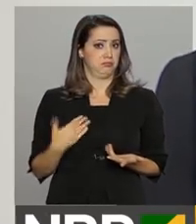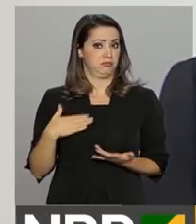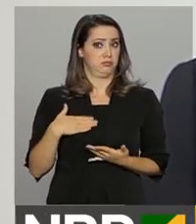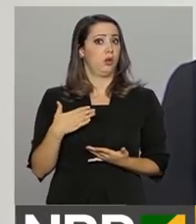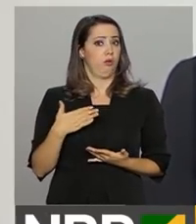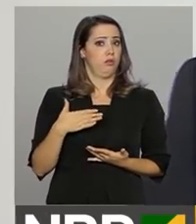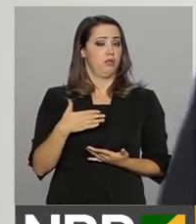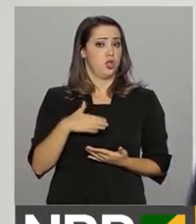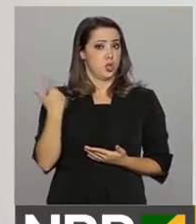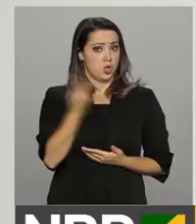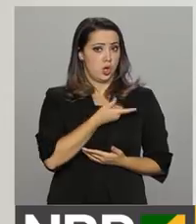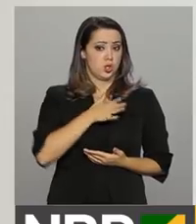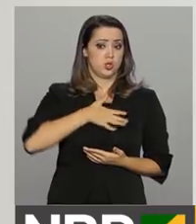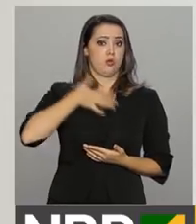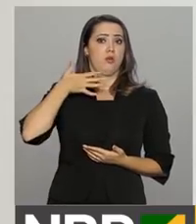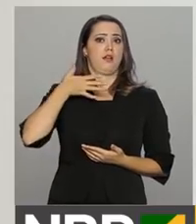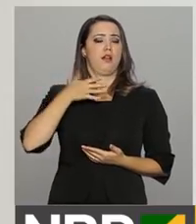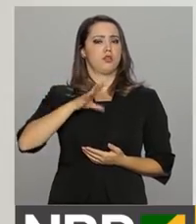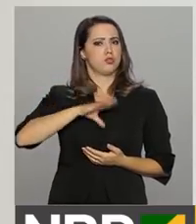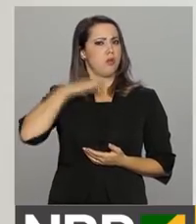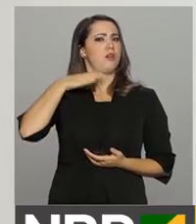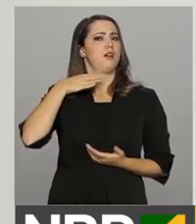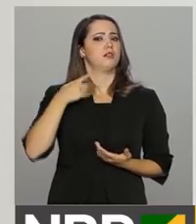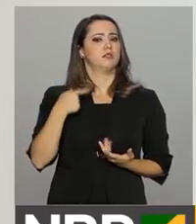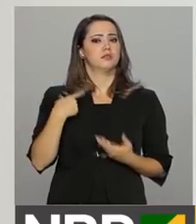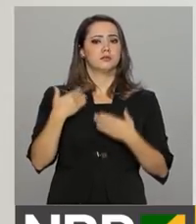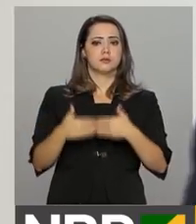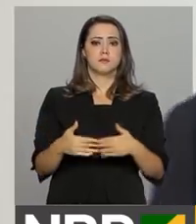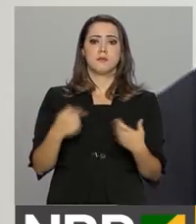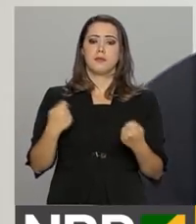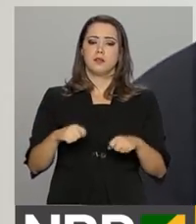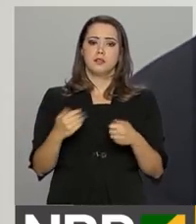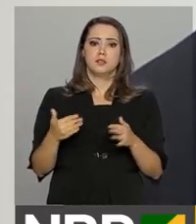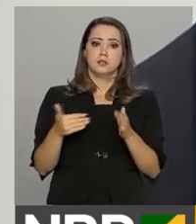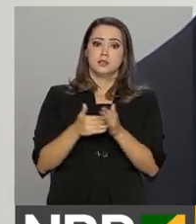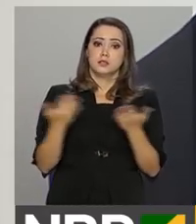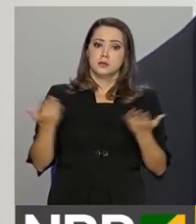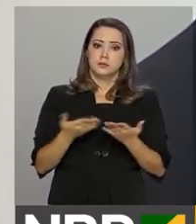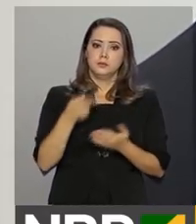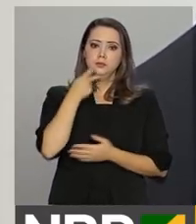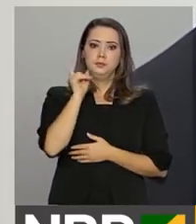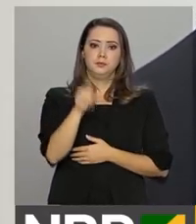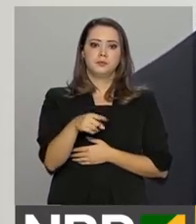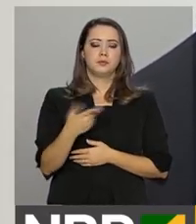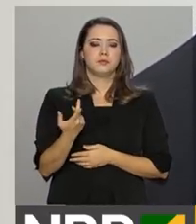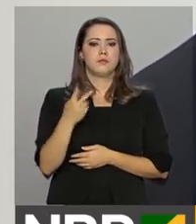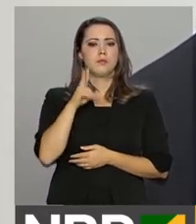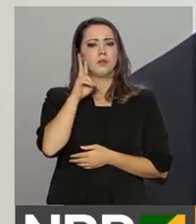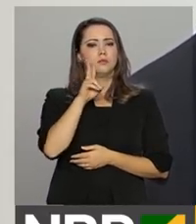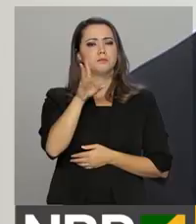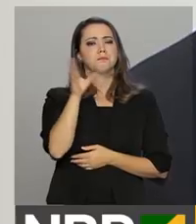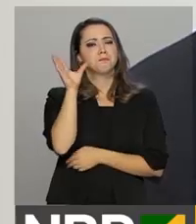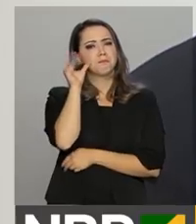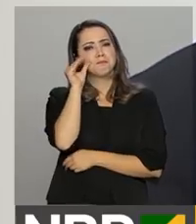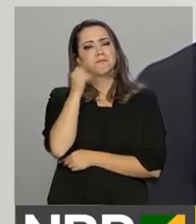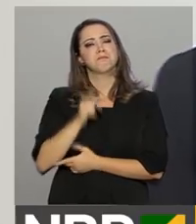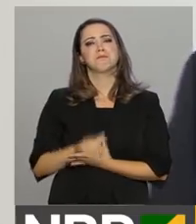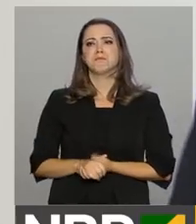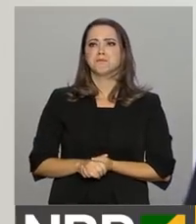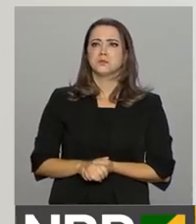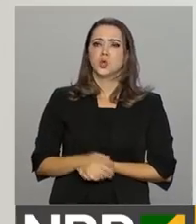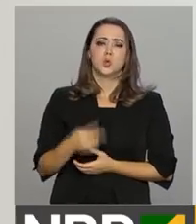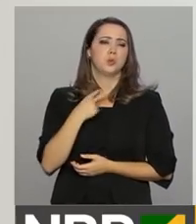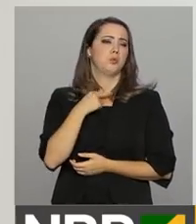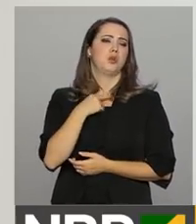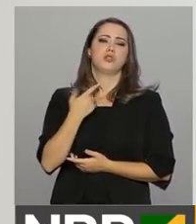de fazer isso e agora nós precisamos ou seja até hoje usei uma faca ouviu uma frase curiosa não não podemos ter